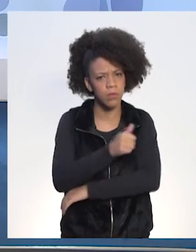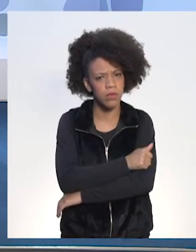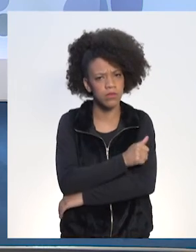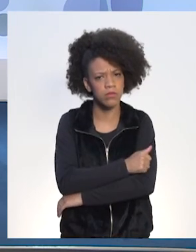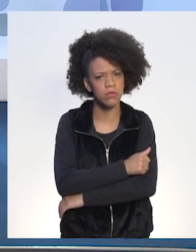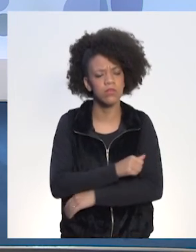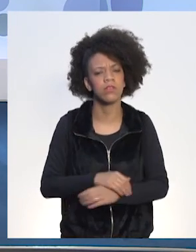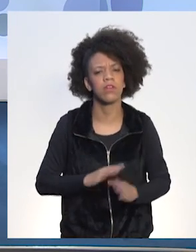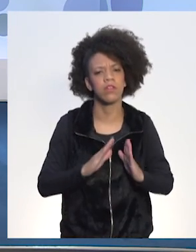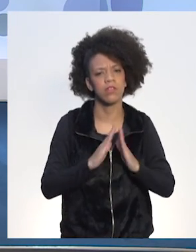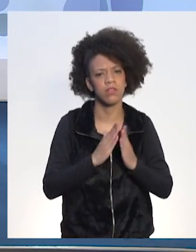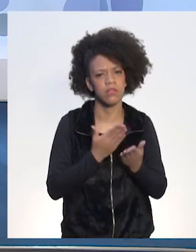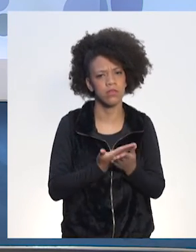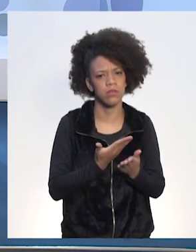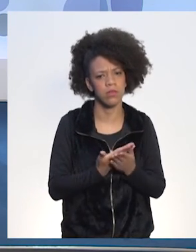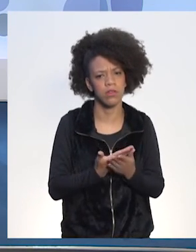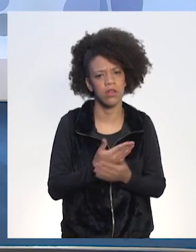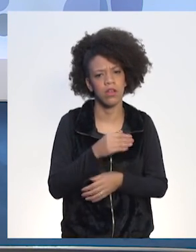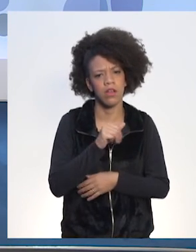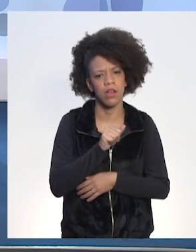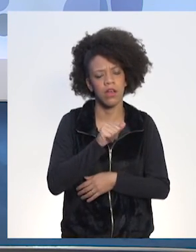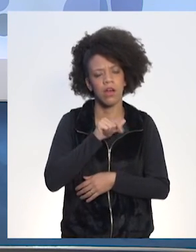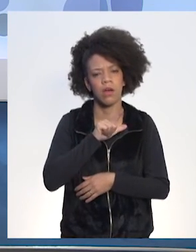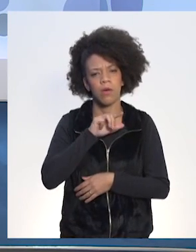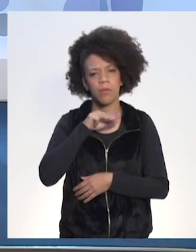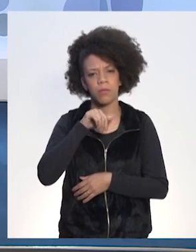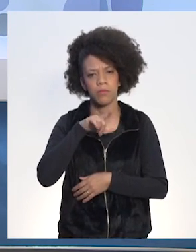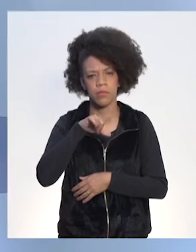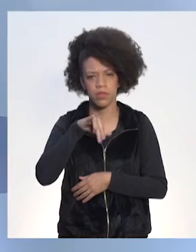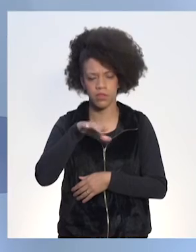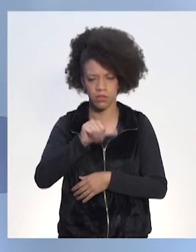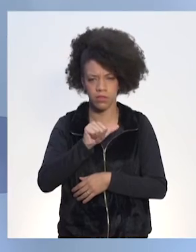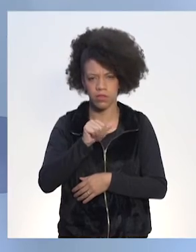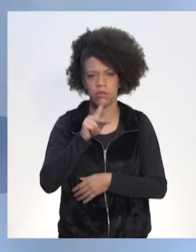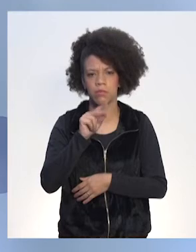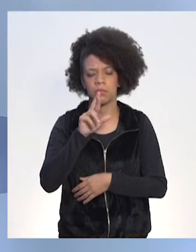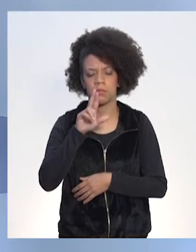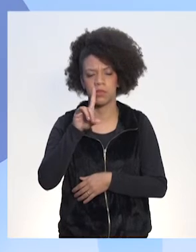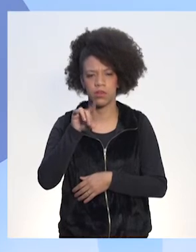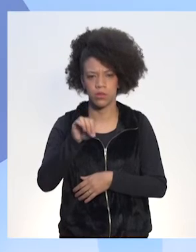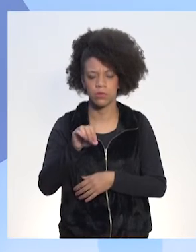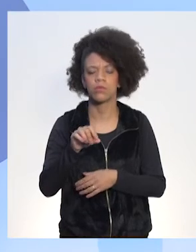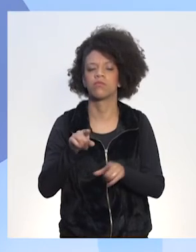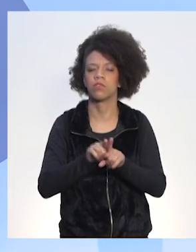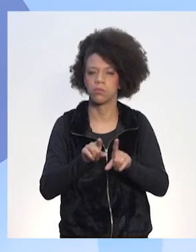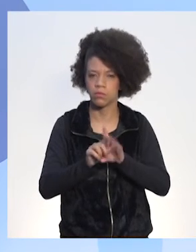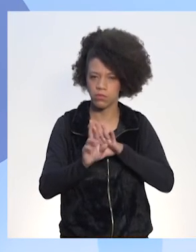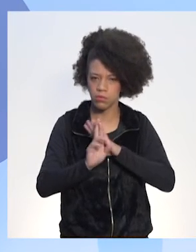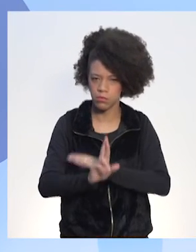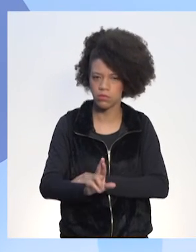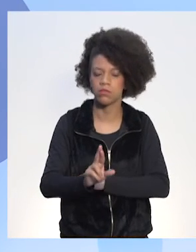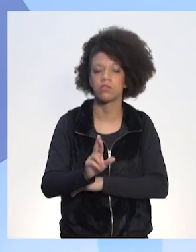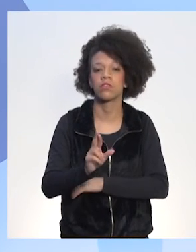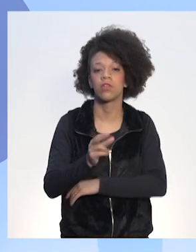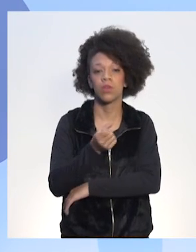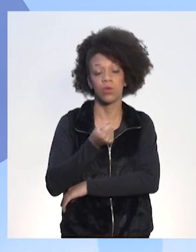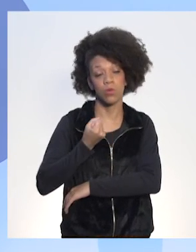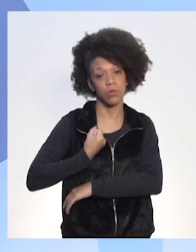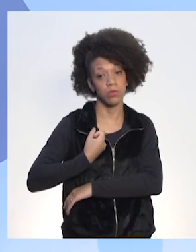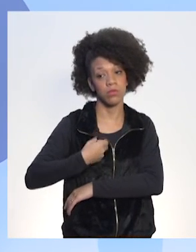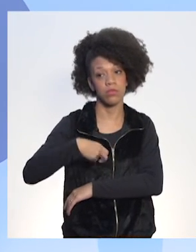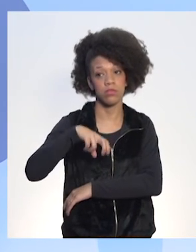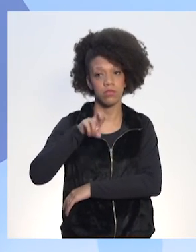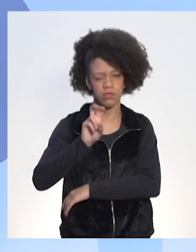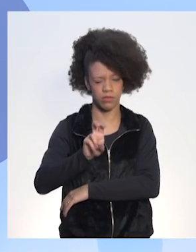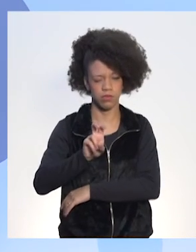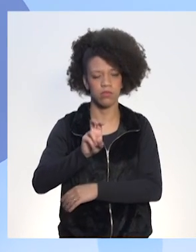Prado de IEP, né, estão dizendo que é 5 graus, tá ok? Professora Selma lá com seus alunos